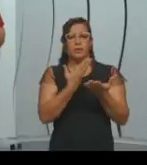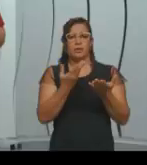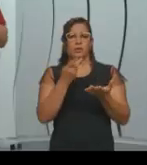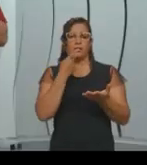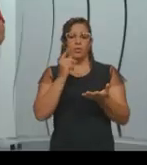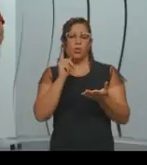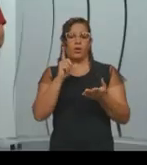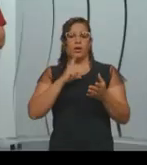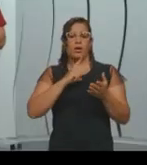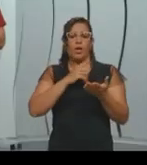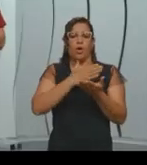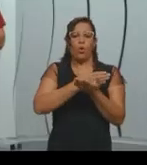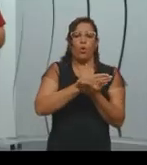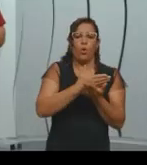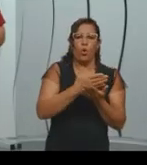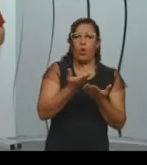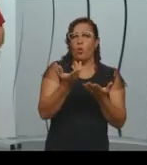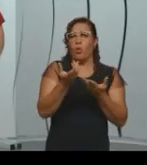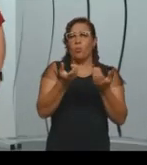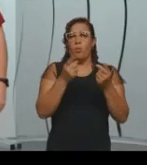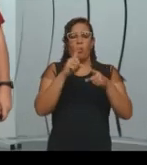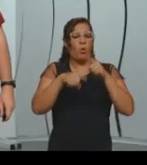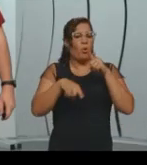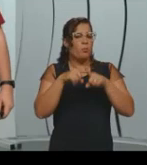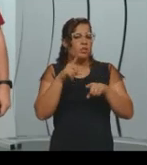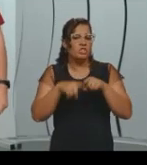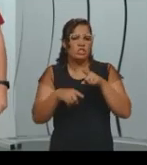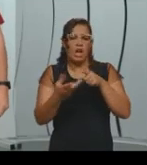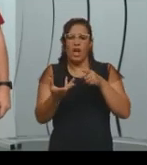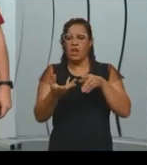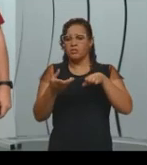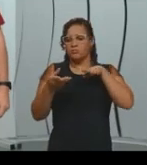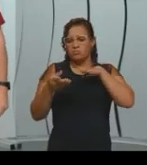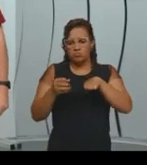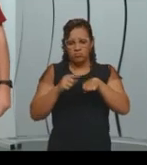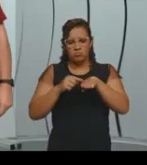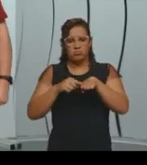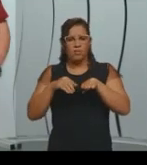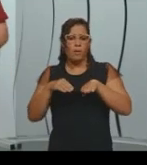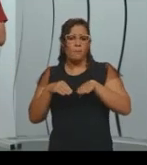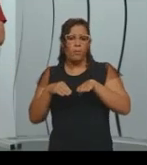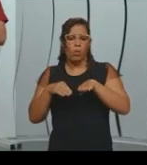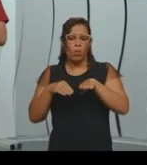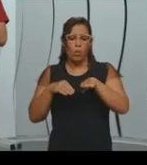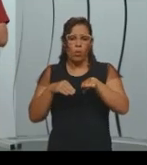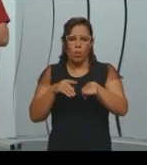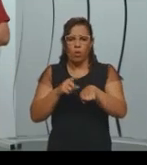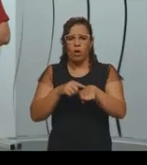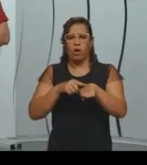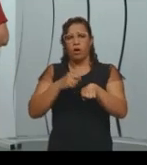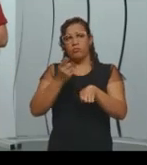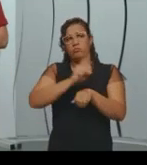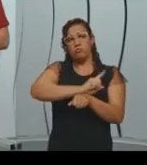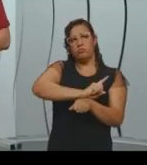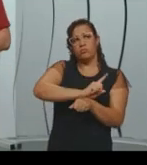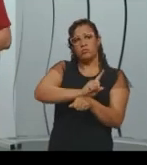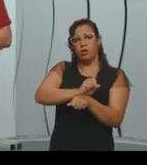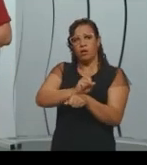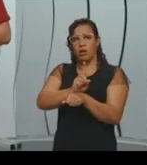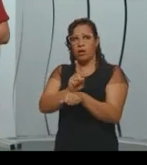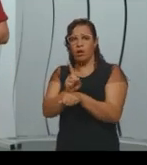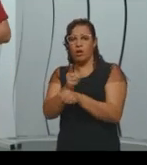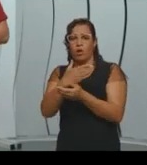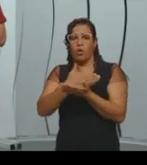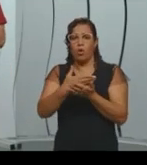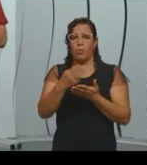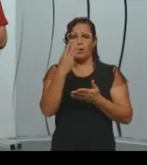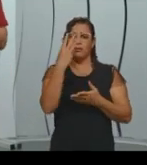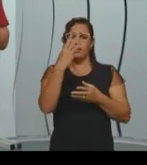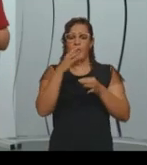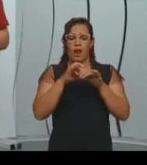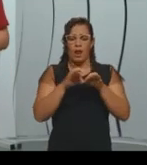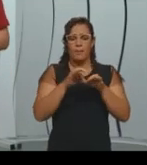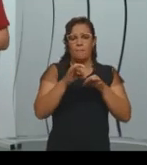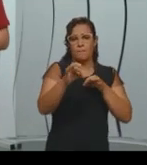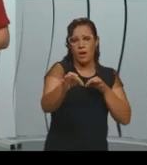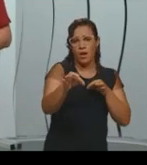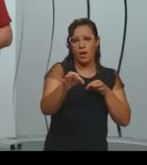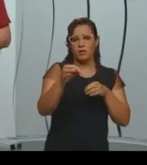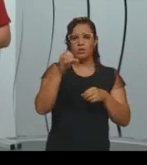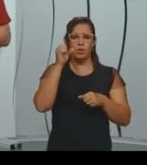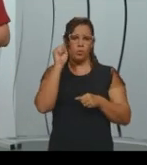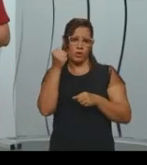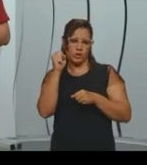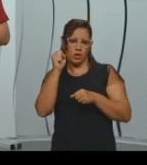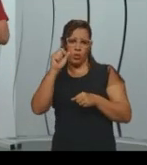corpo parte do repouso em uma pista assim, assim, assado, com aceleração de 3 metros por segundo ao